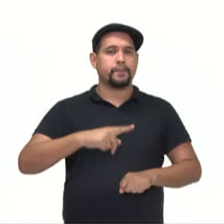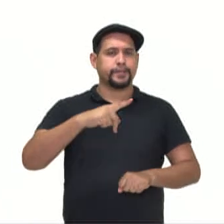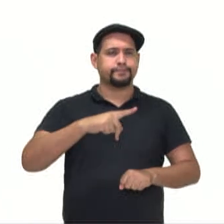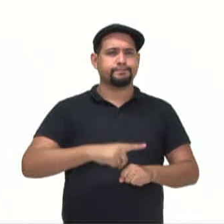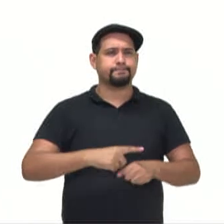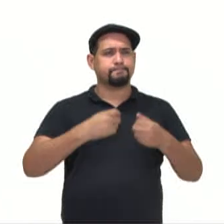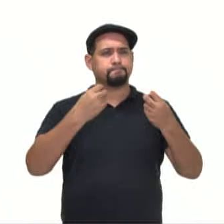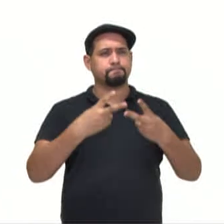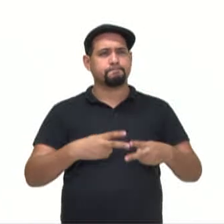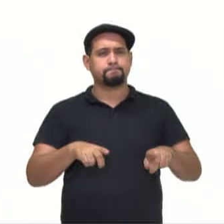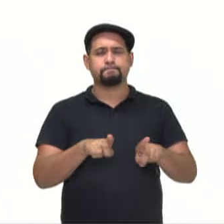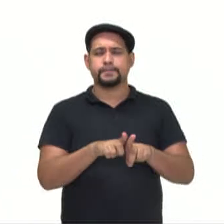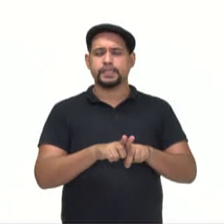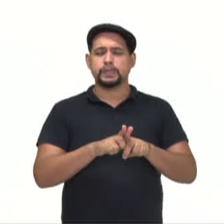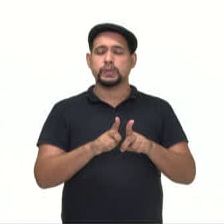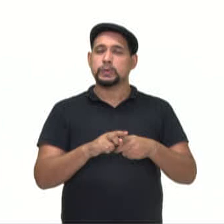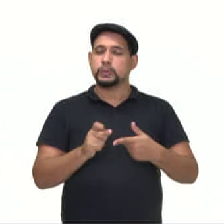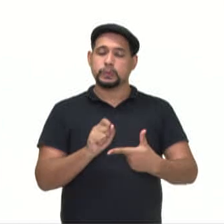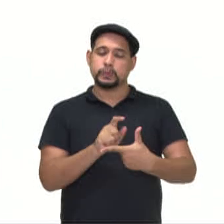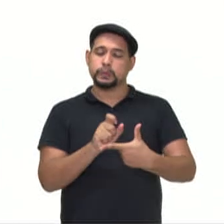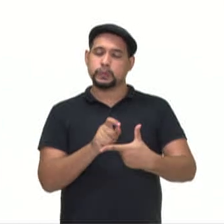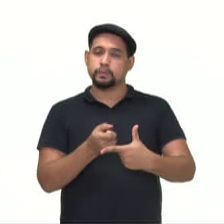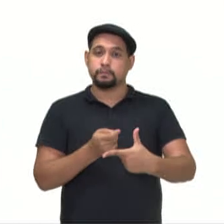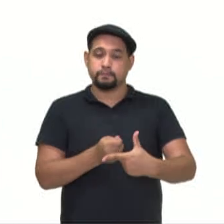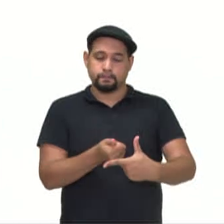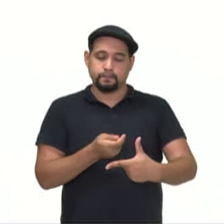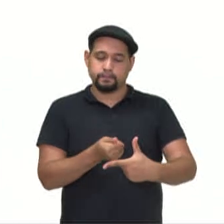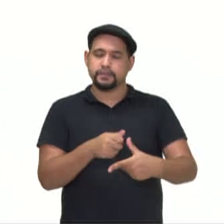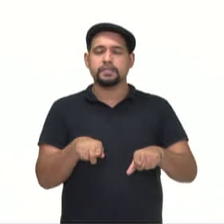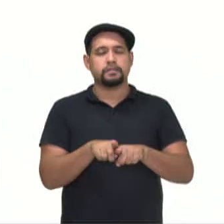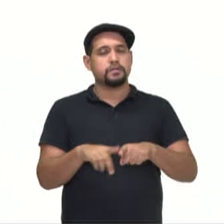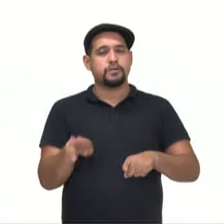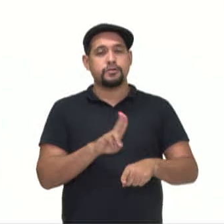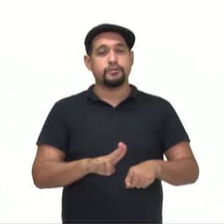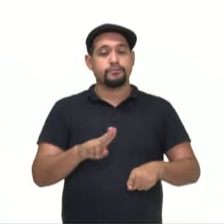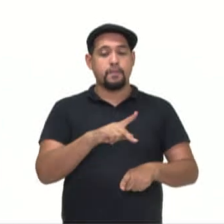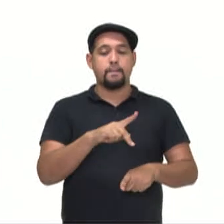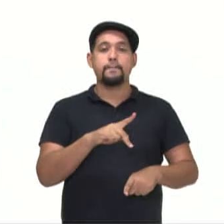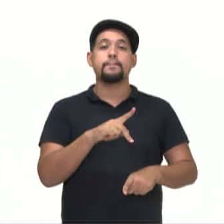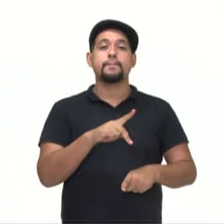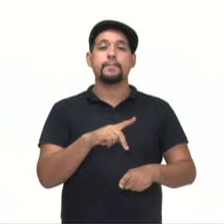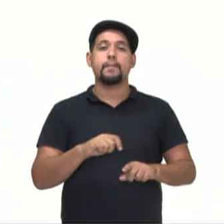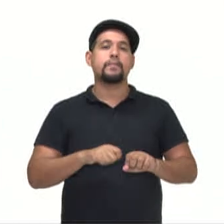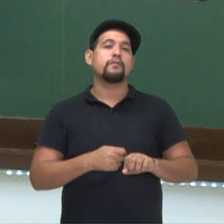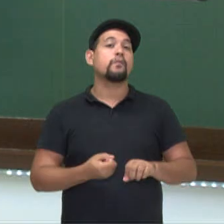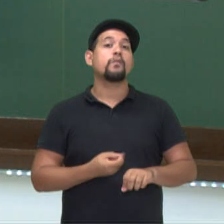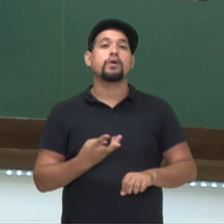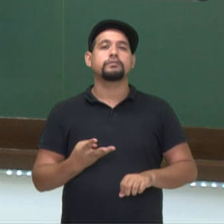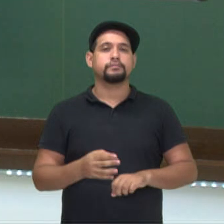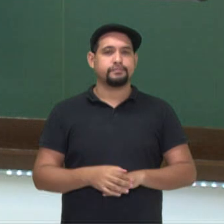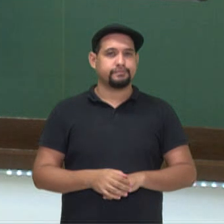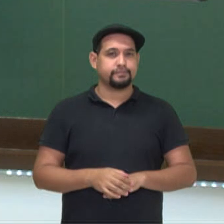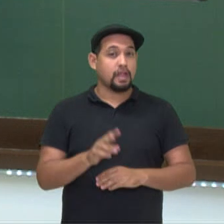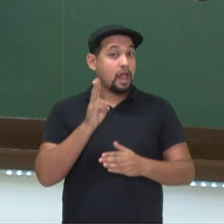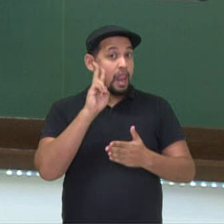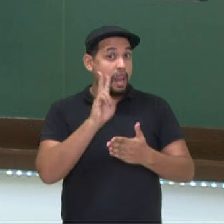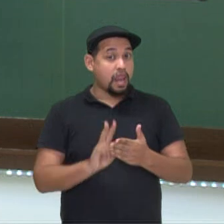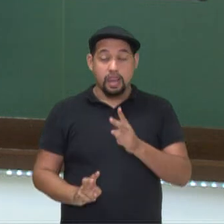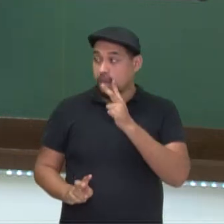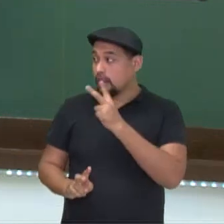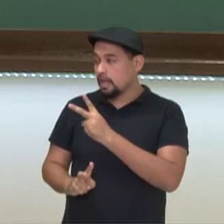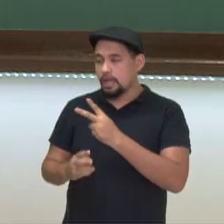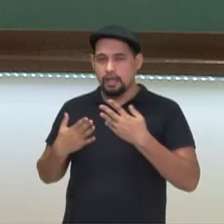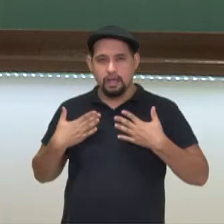escreva uma expressão algébrica que represente o custo C de produção de P parafusos. Então, leia o enunciado com